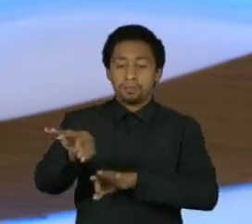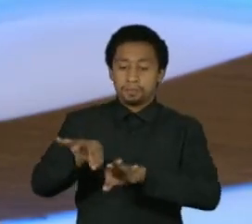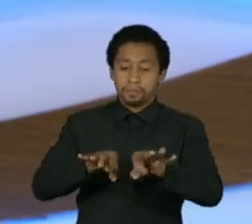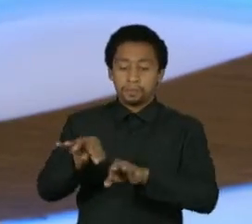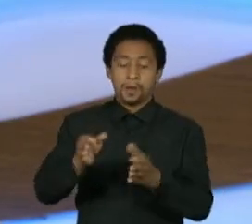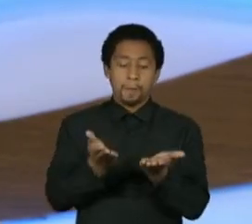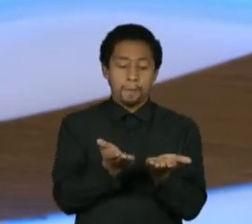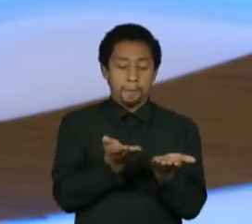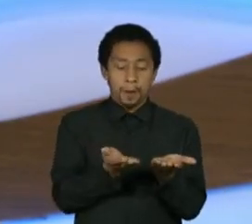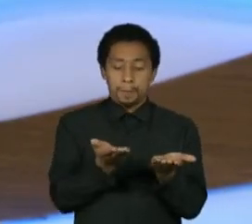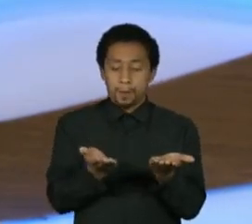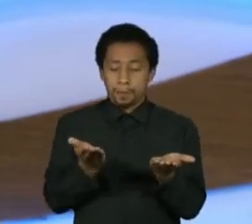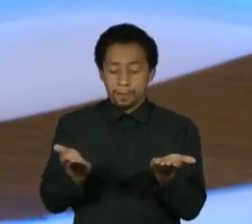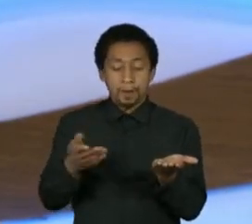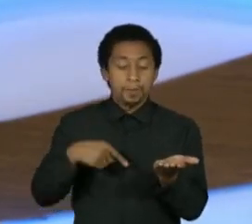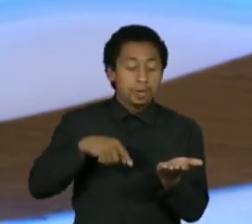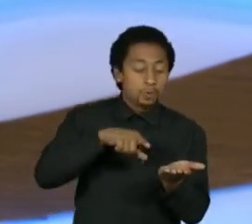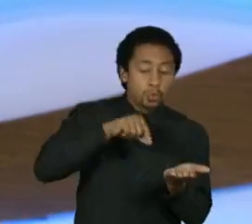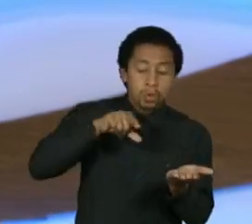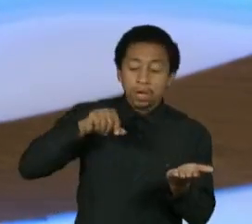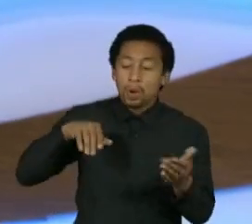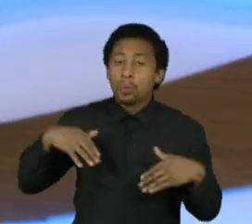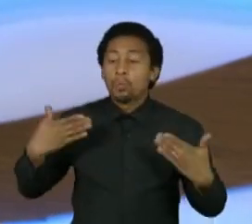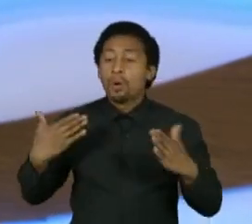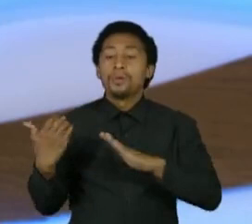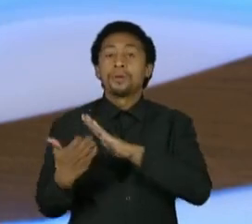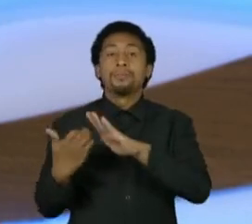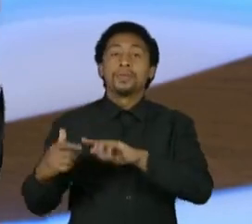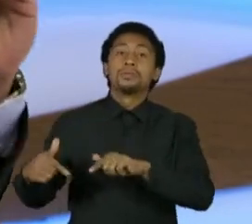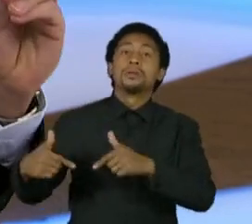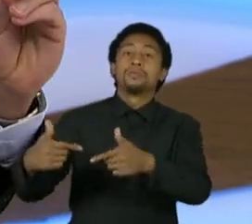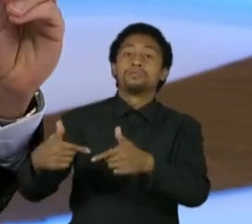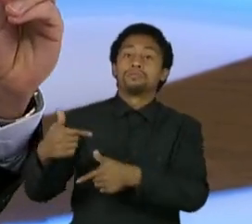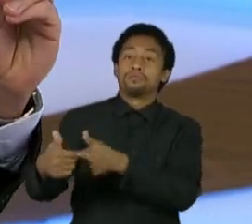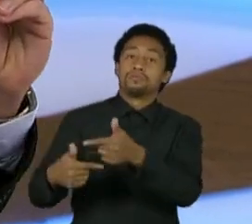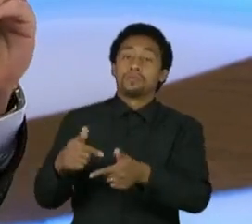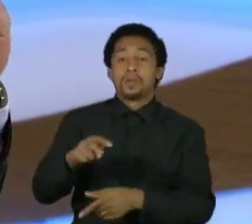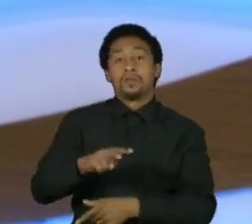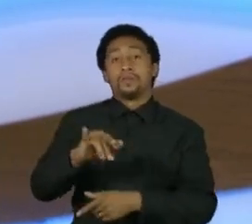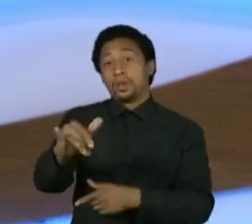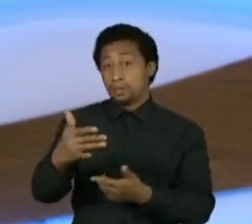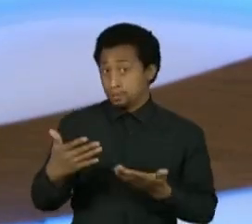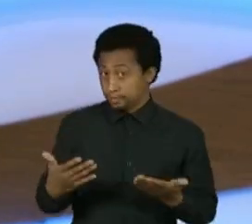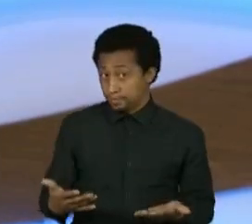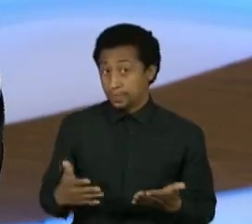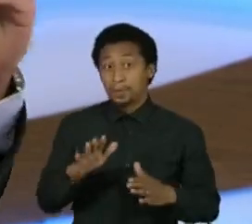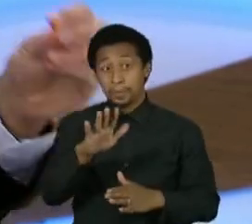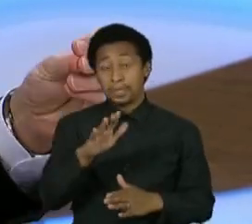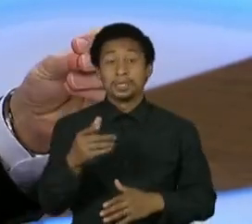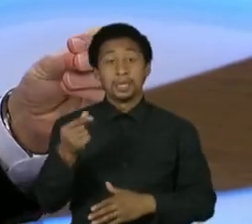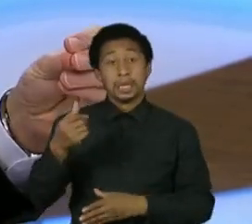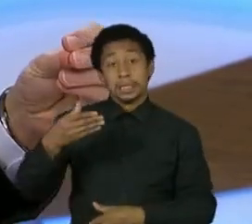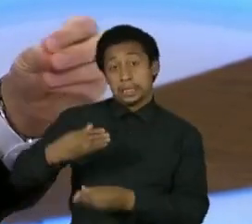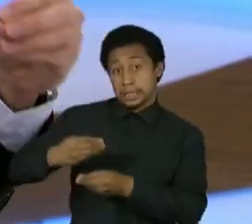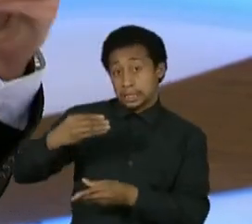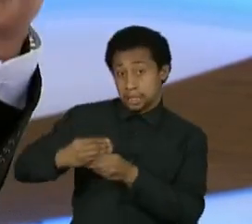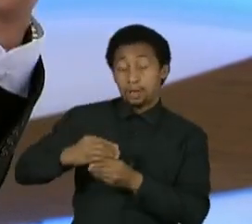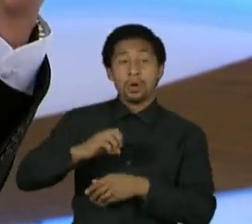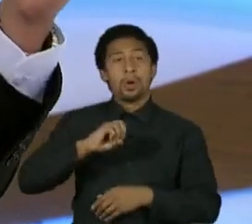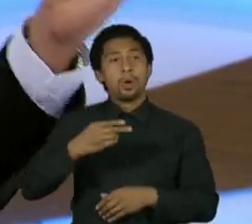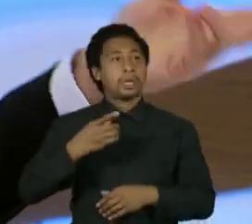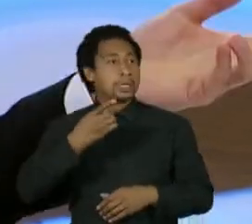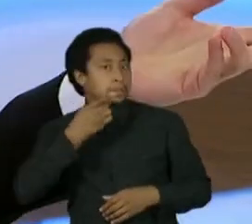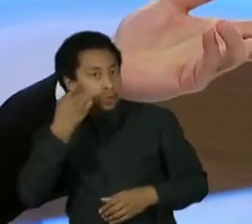há malversação de dinheiro público em relação a isso. Episódios que possam ser, seja de emenda de relator, seja de emenda de